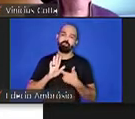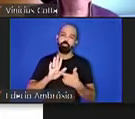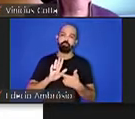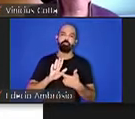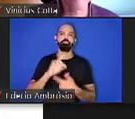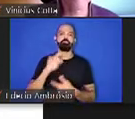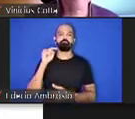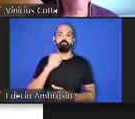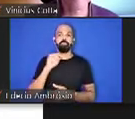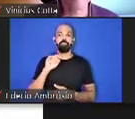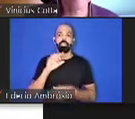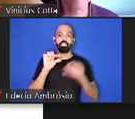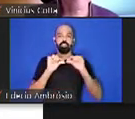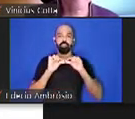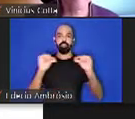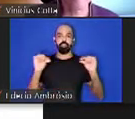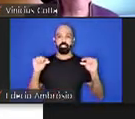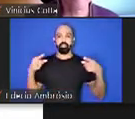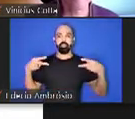desse link,